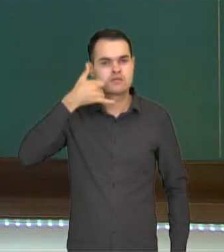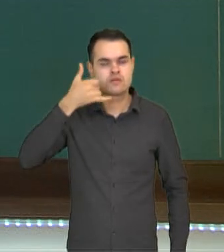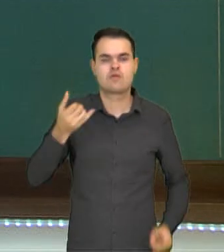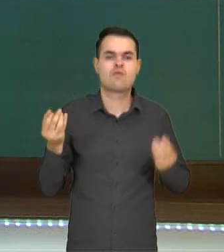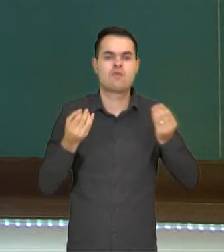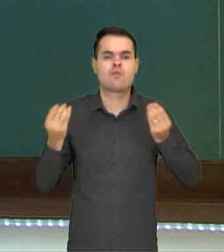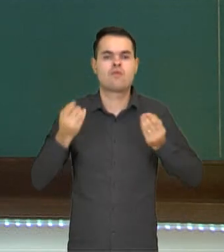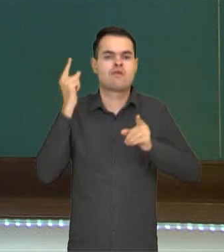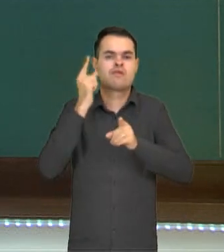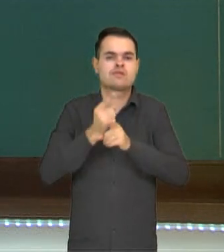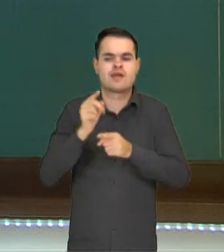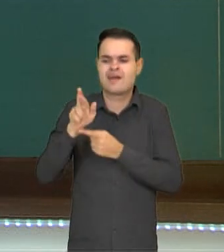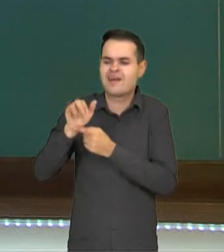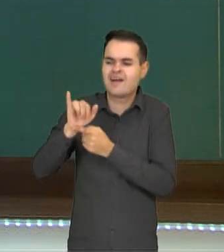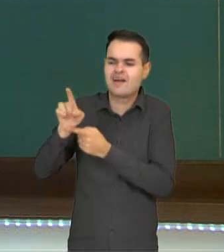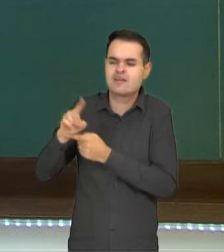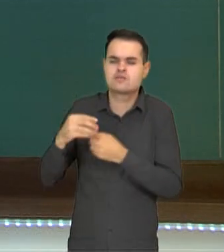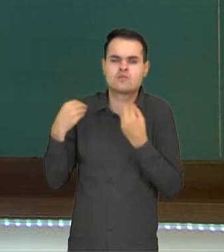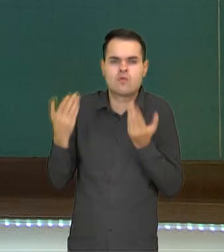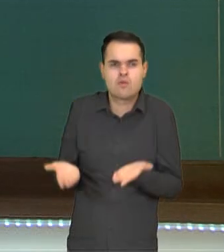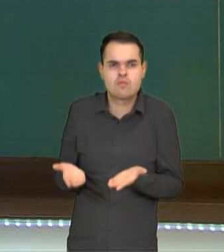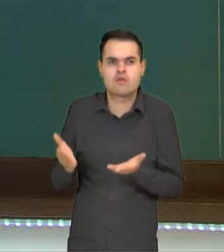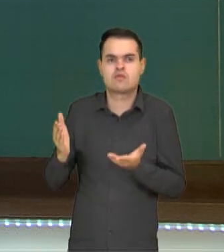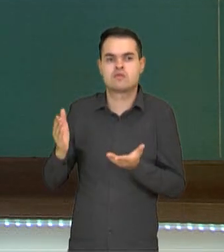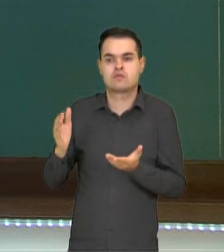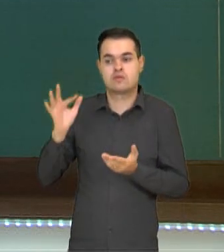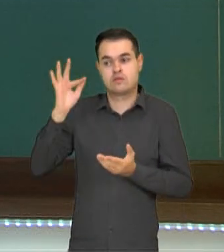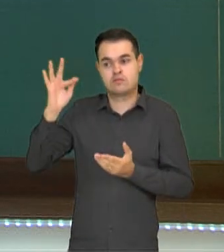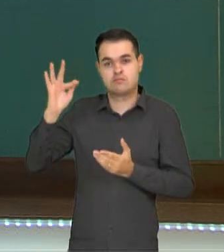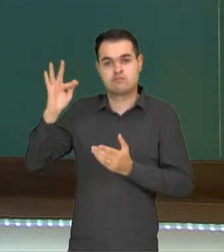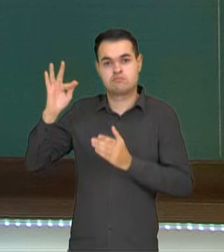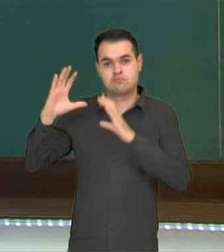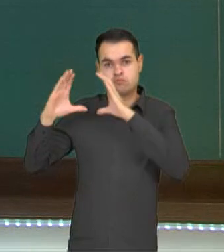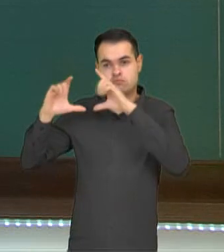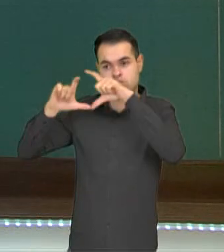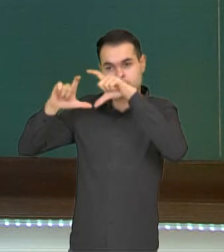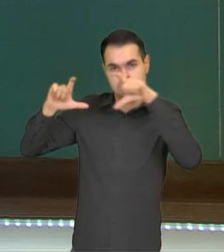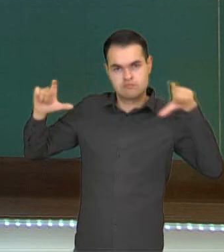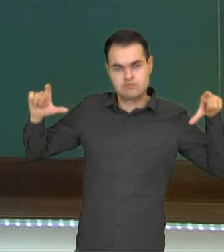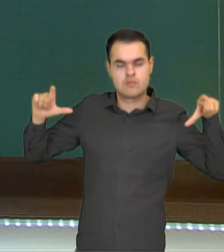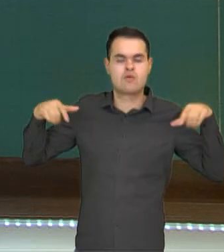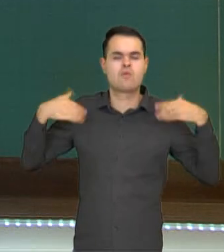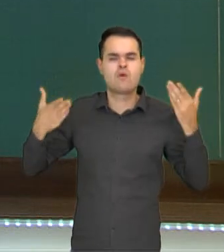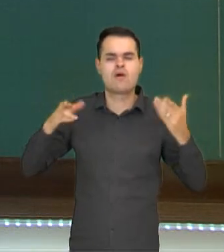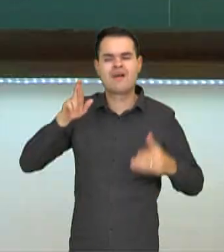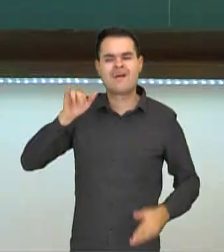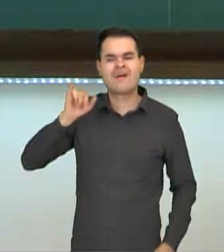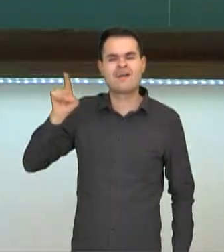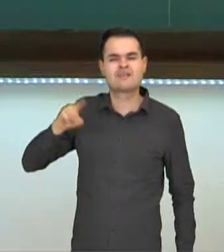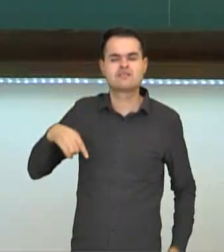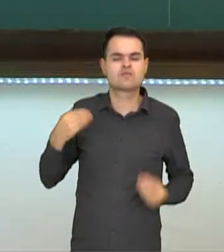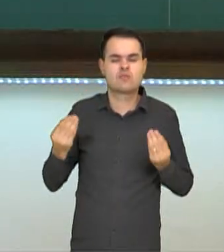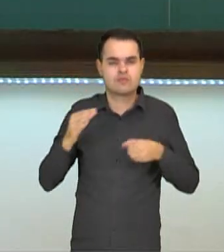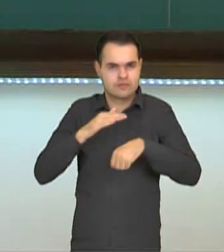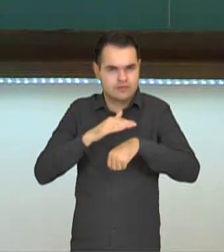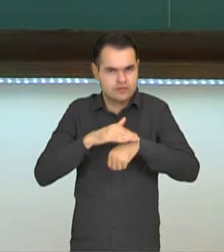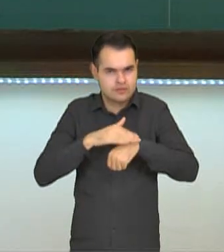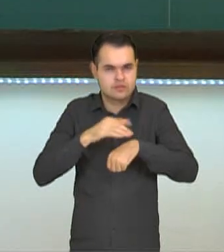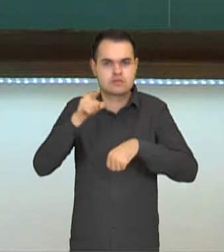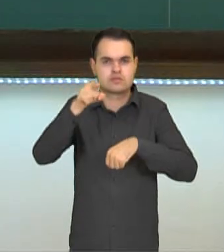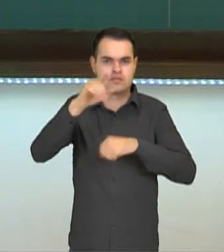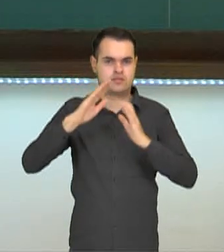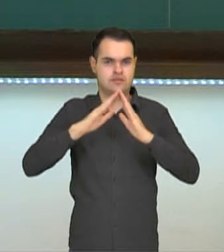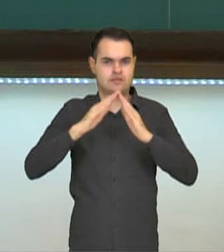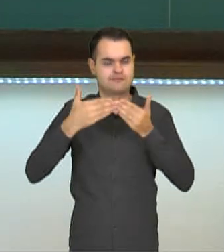pode encontrar a raiz dessa função? Gente, a função, ó, já está ali em cima. Qual será que é a raiz dessa função? Tempinho aí para você em